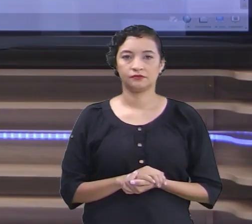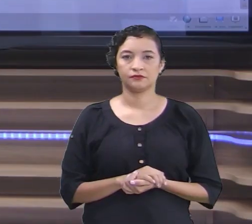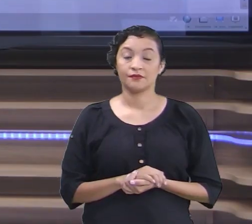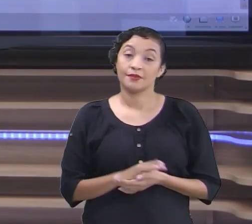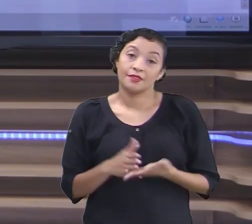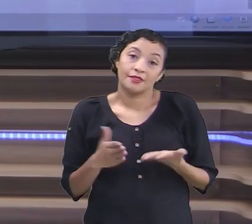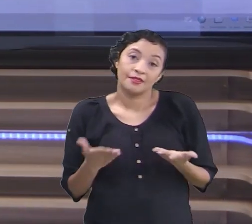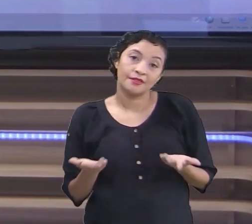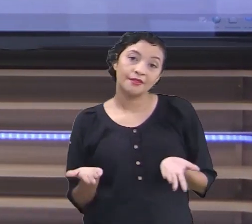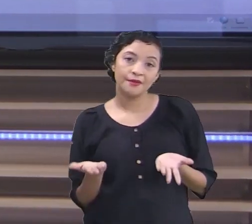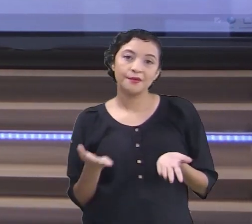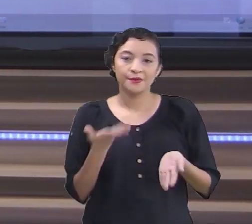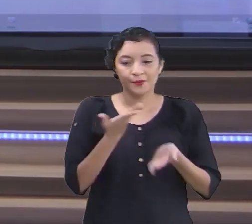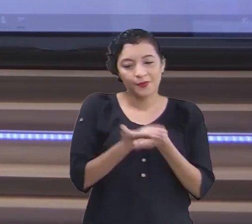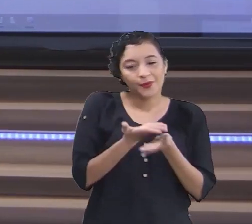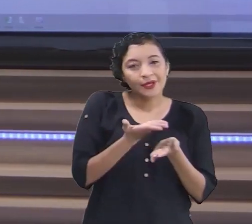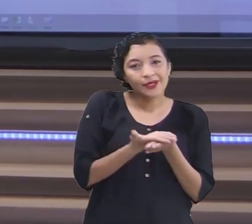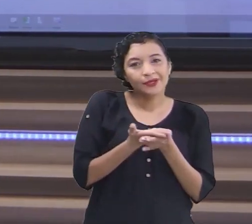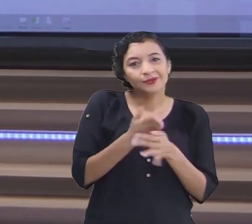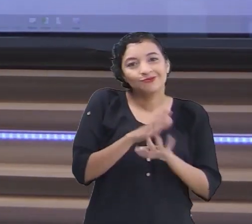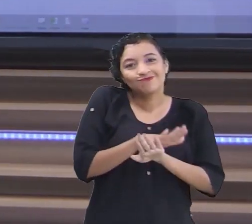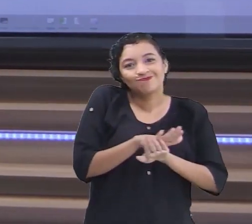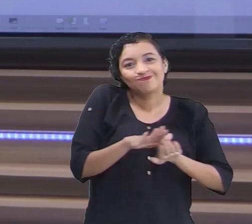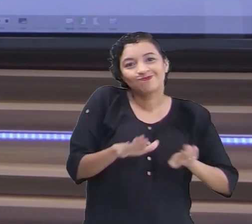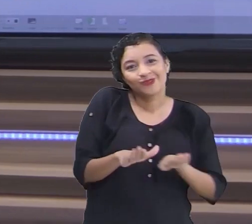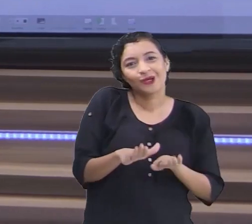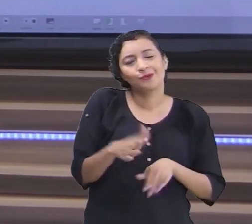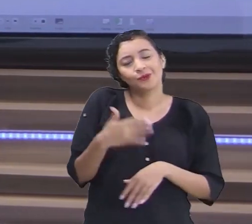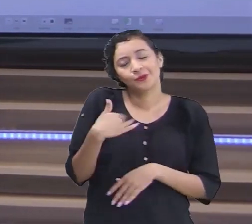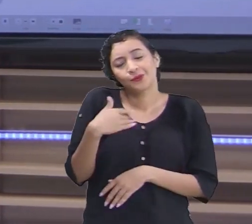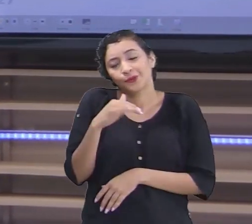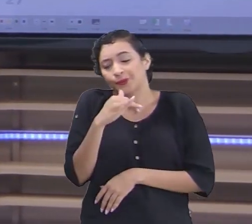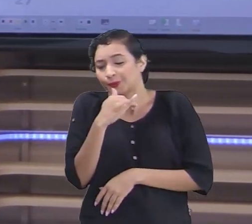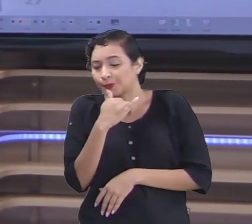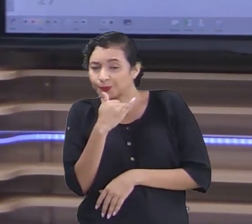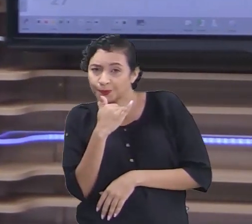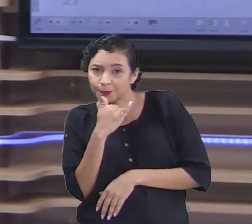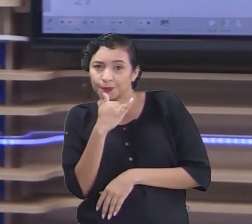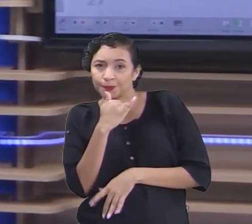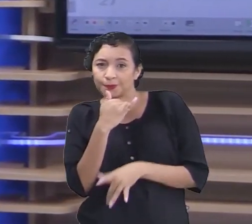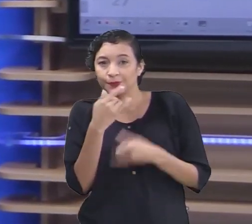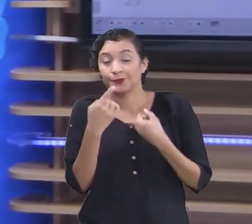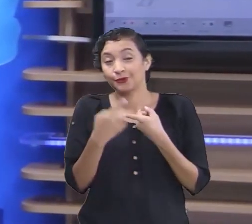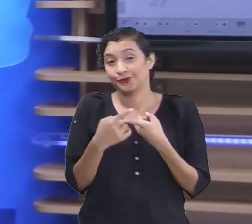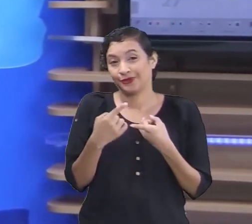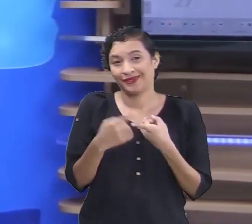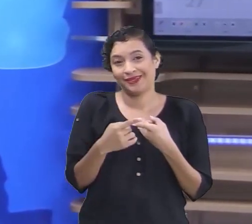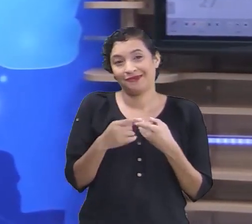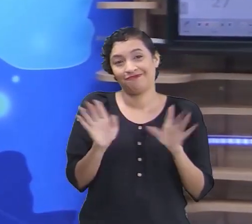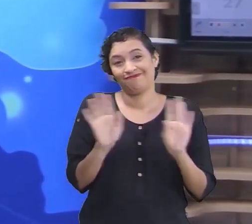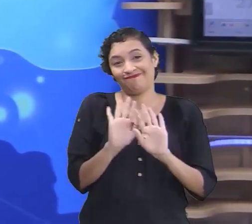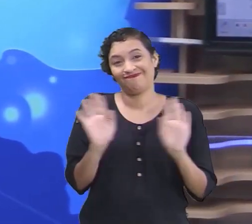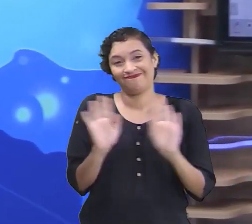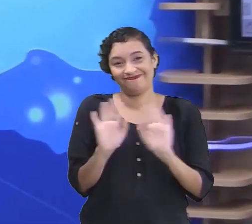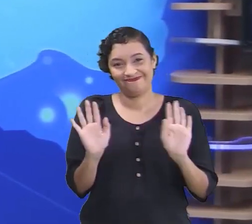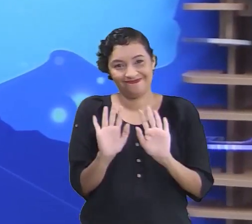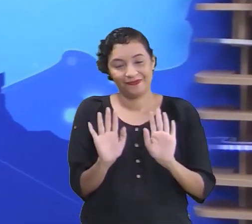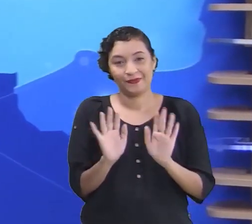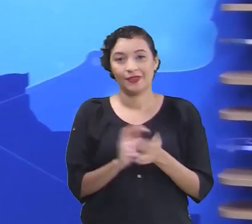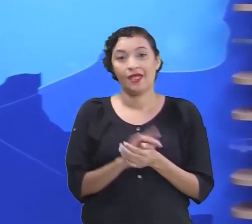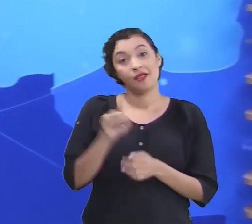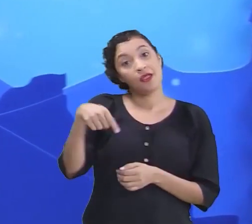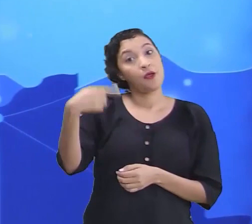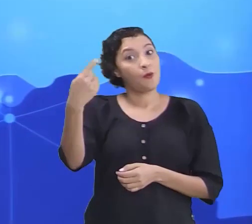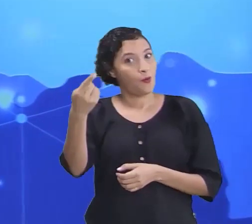Então é isso. A nossa aula chegou ao fim. É com o coração triste que eu vou ter que dizer até mais. Até mais,